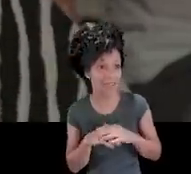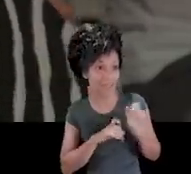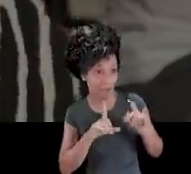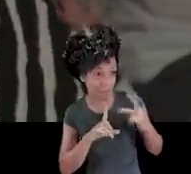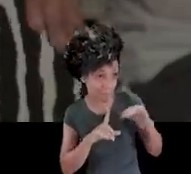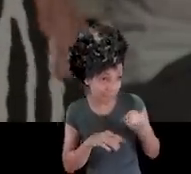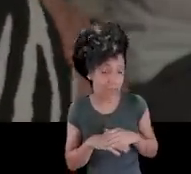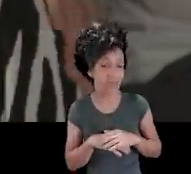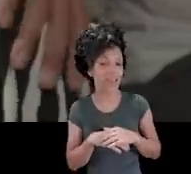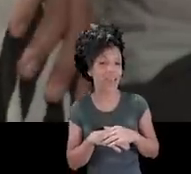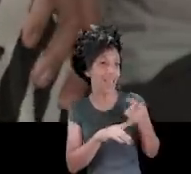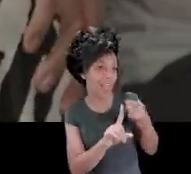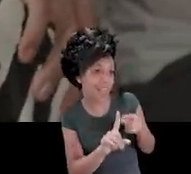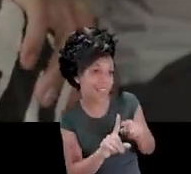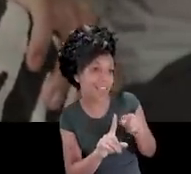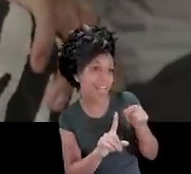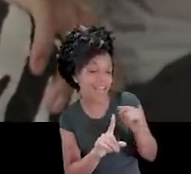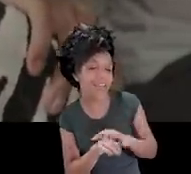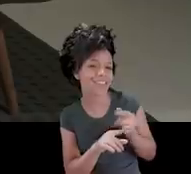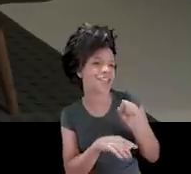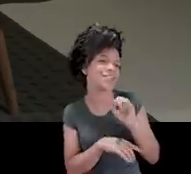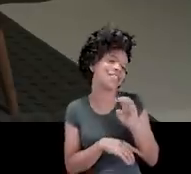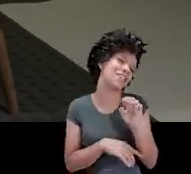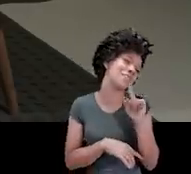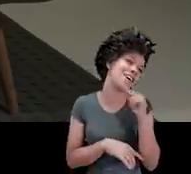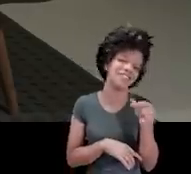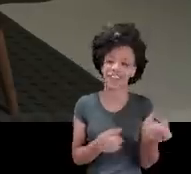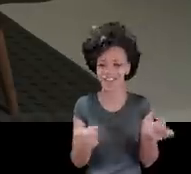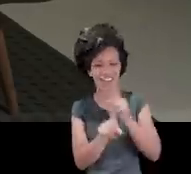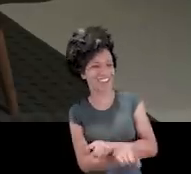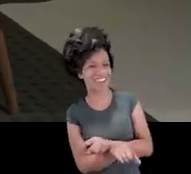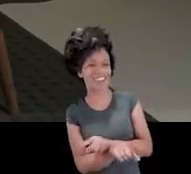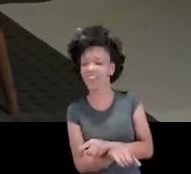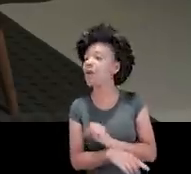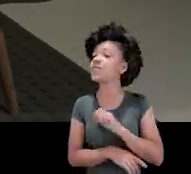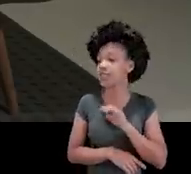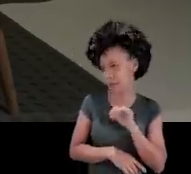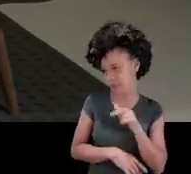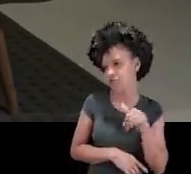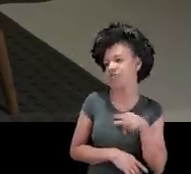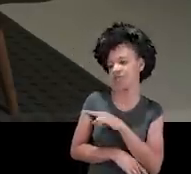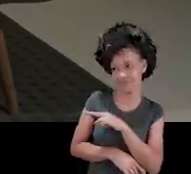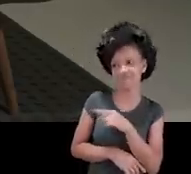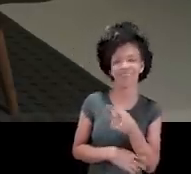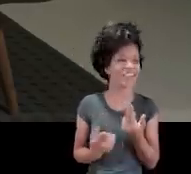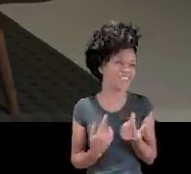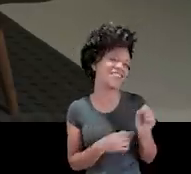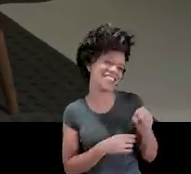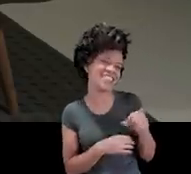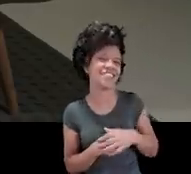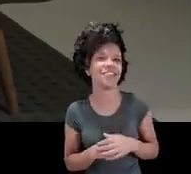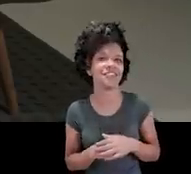Pânico encontraram o Sil e zoaram com ele, falando que ele era o Sebastião. Ah, foi o contrário. Exatamente. O Sebastião aqui. Exatamente, né?